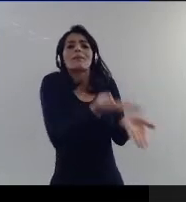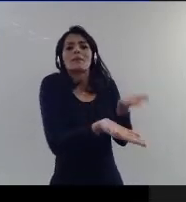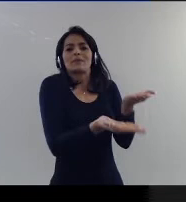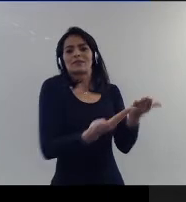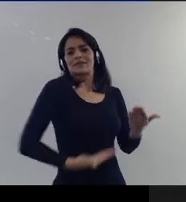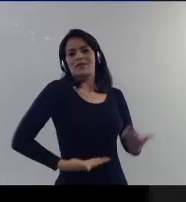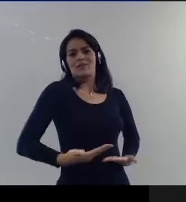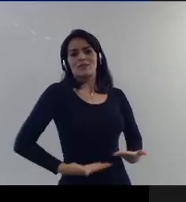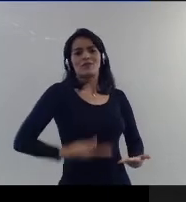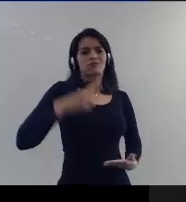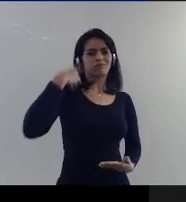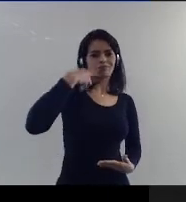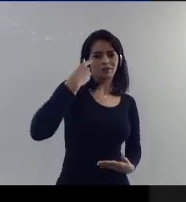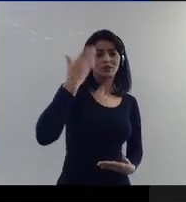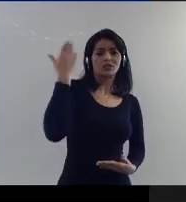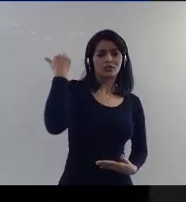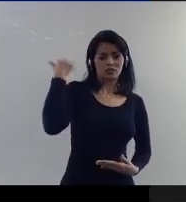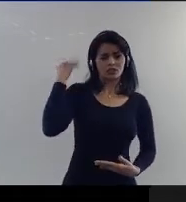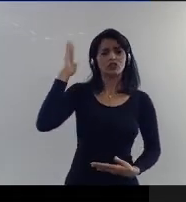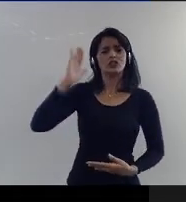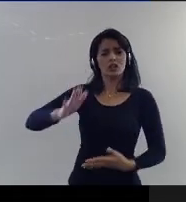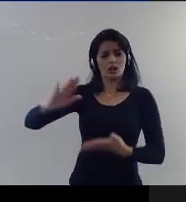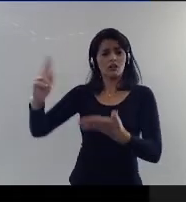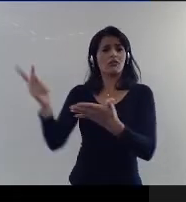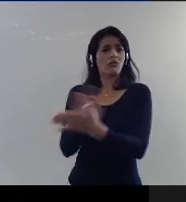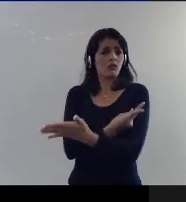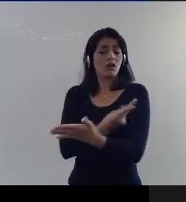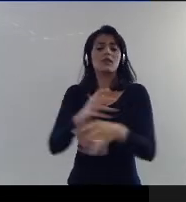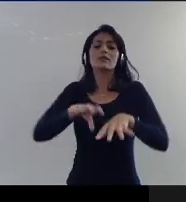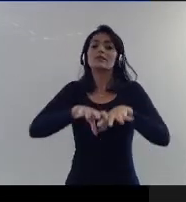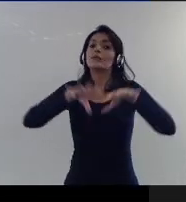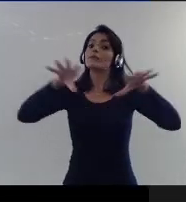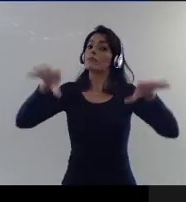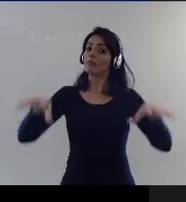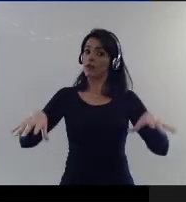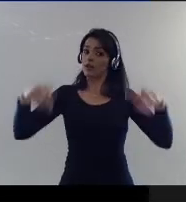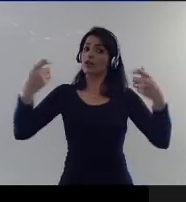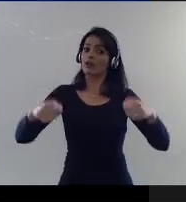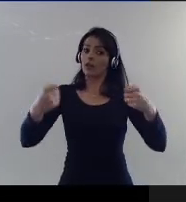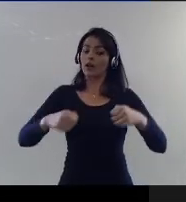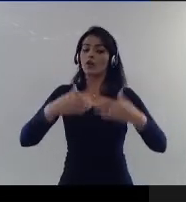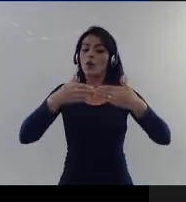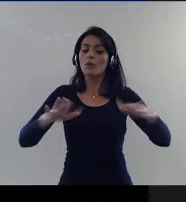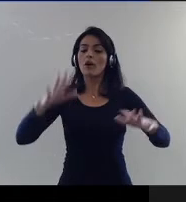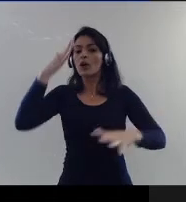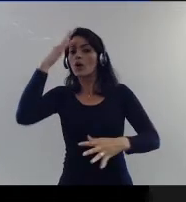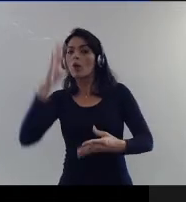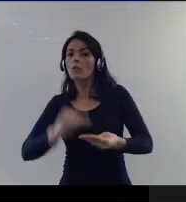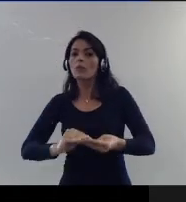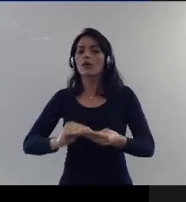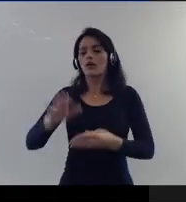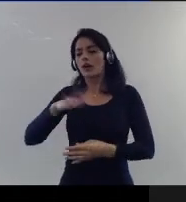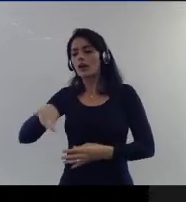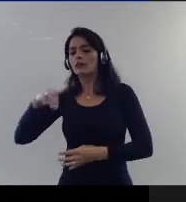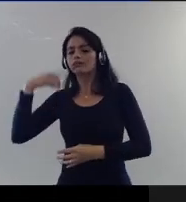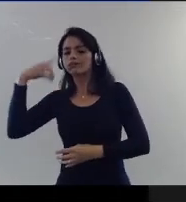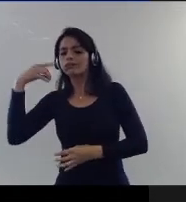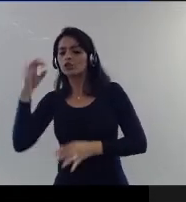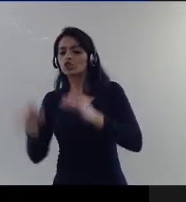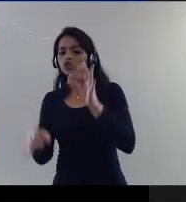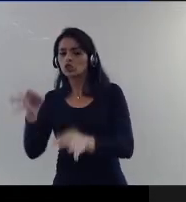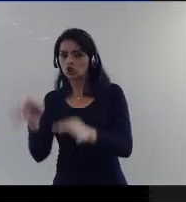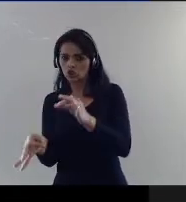isso já aconteceu em outros momentos da história. Então, a gente tem que separar bem aí para começar a entender o direito de um lado, né? E do outro